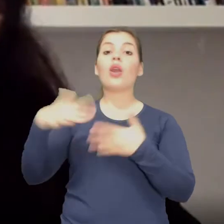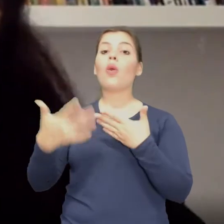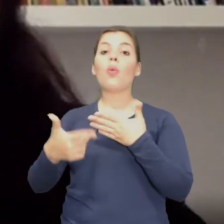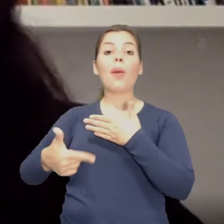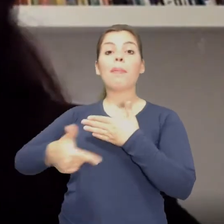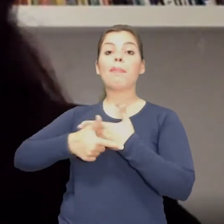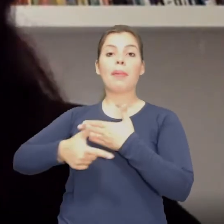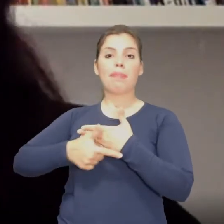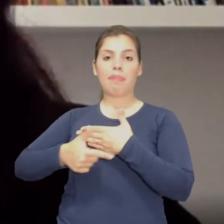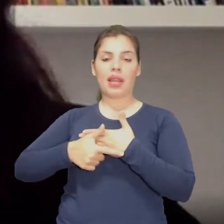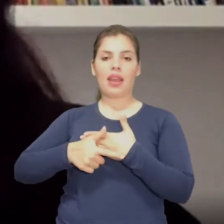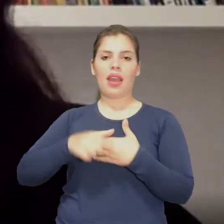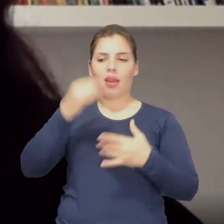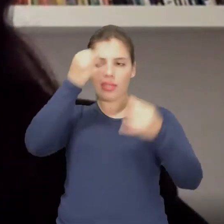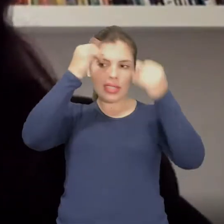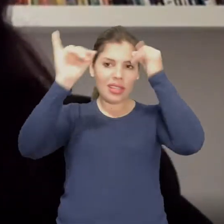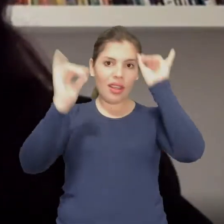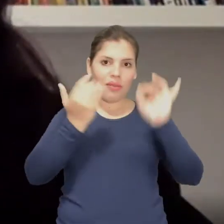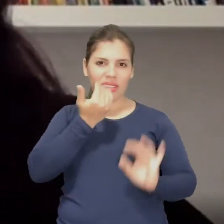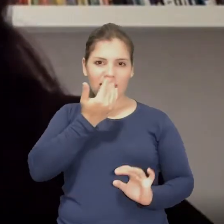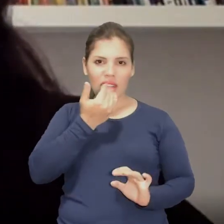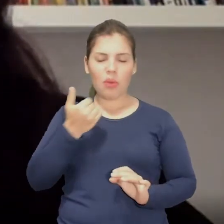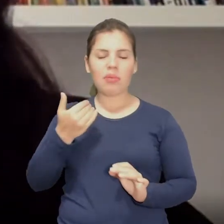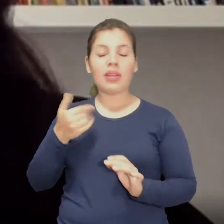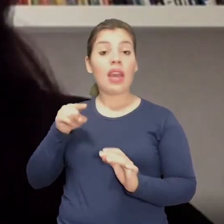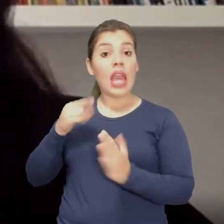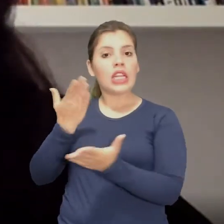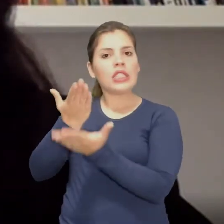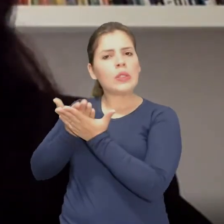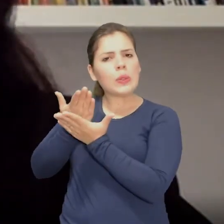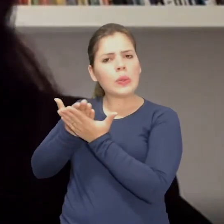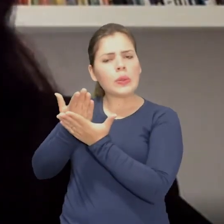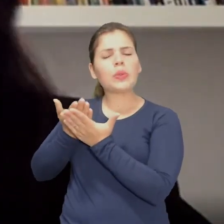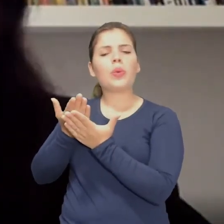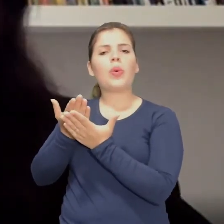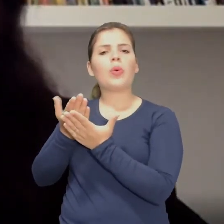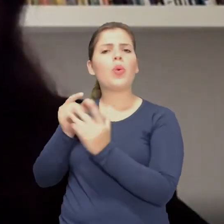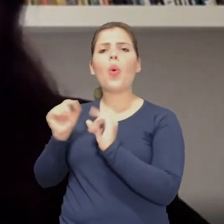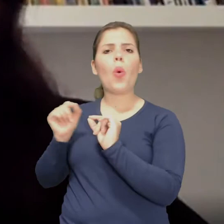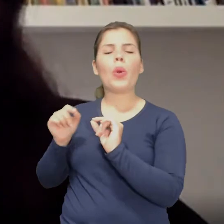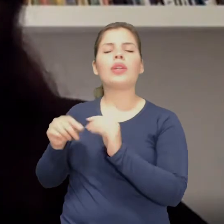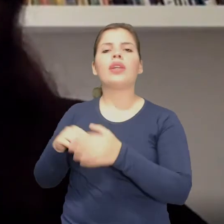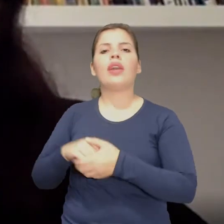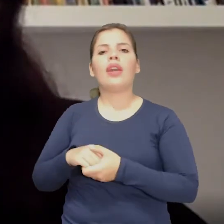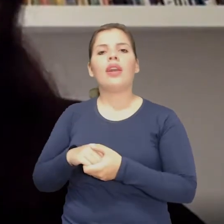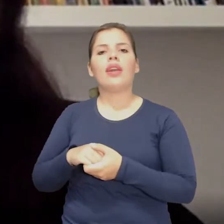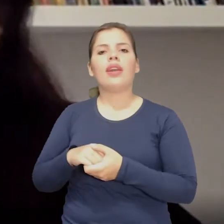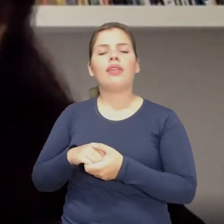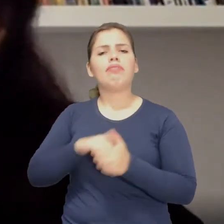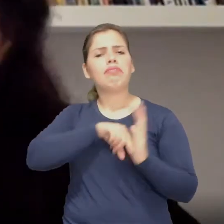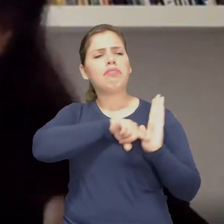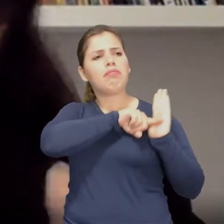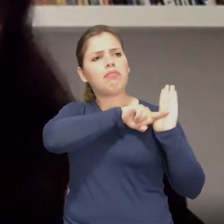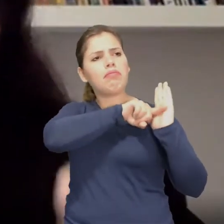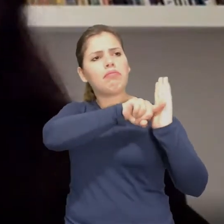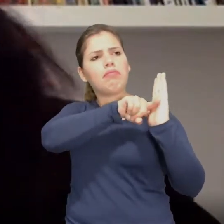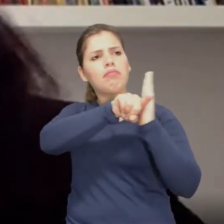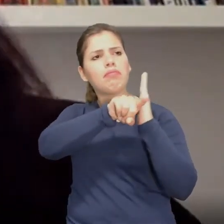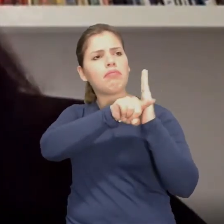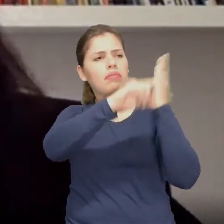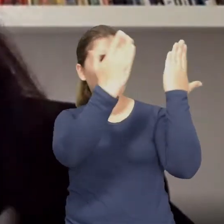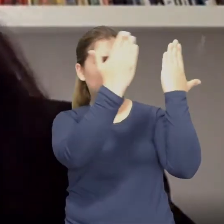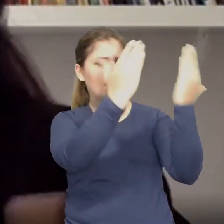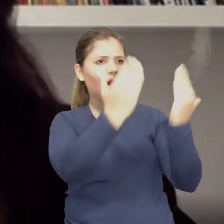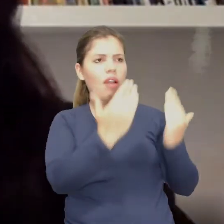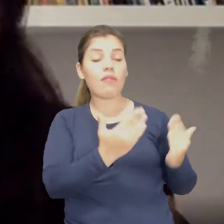no descontrole alimentar posterior, que foi um estudo que avaliou homens, interessante que homens, né,